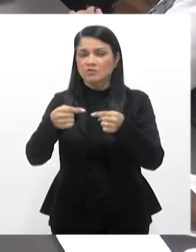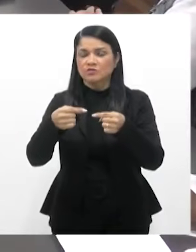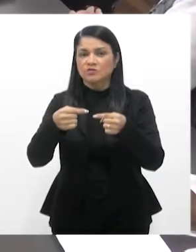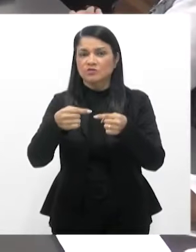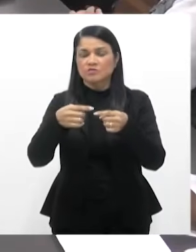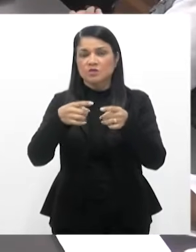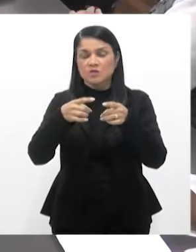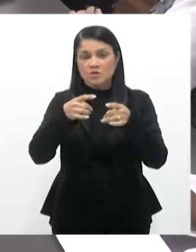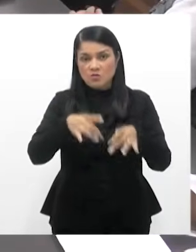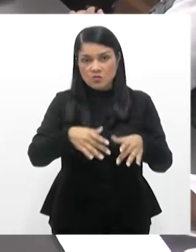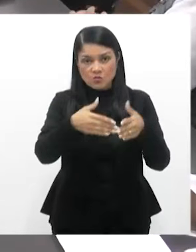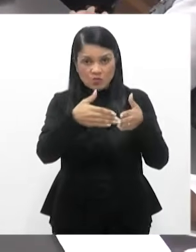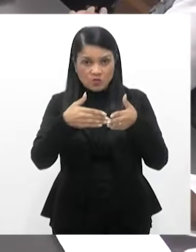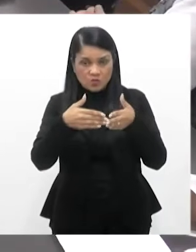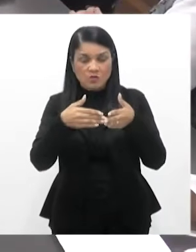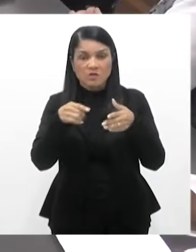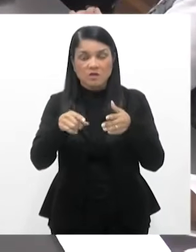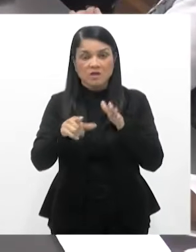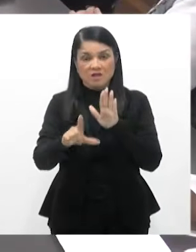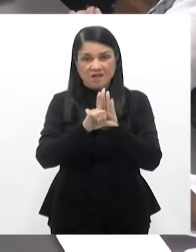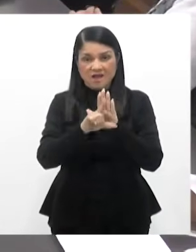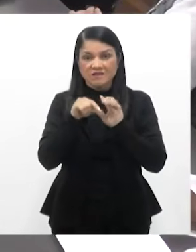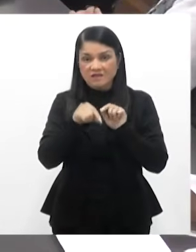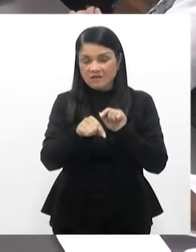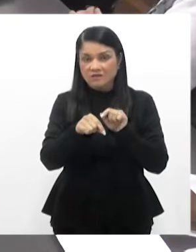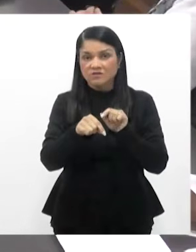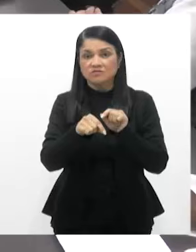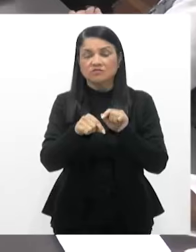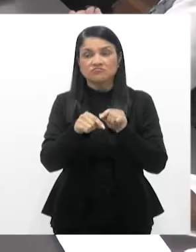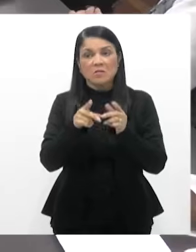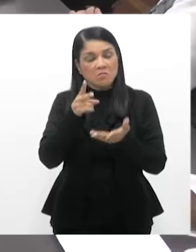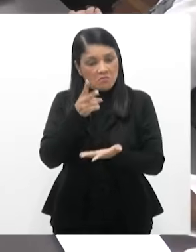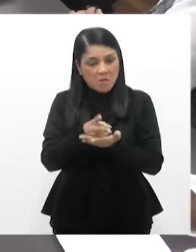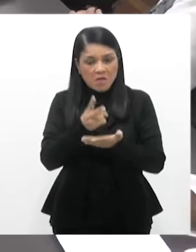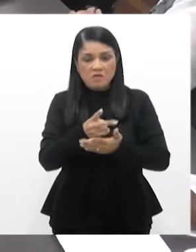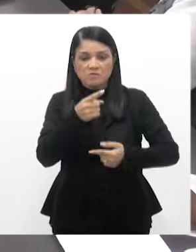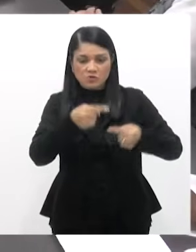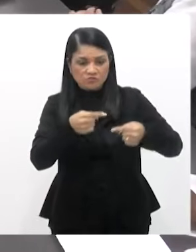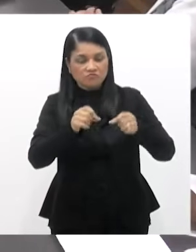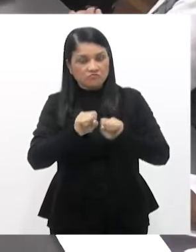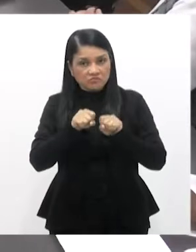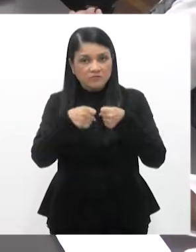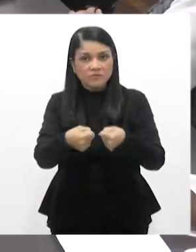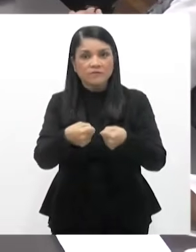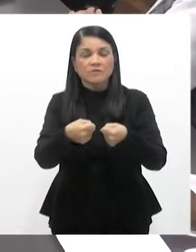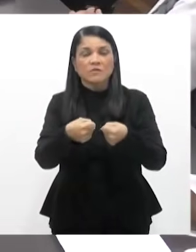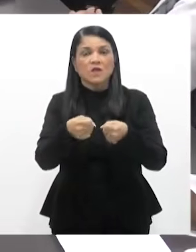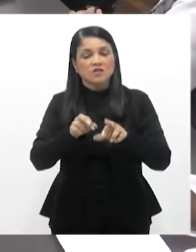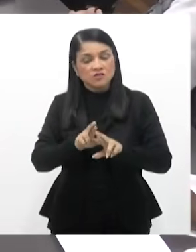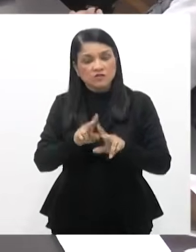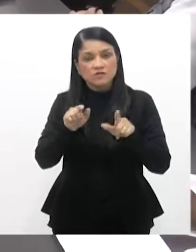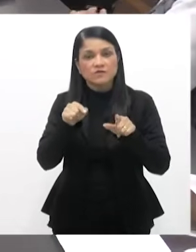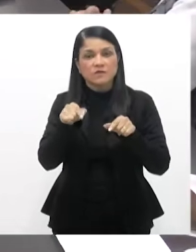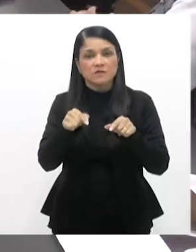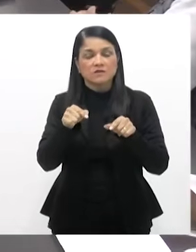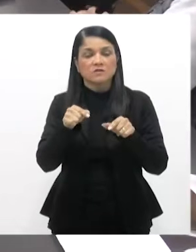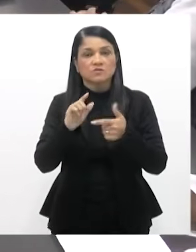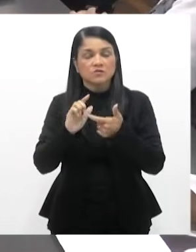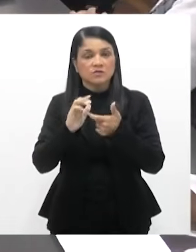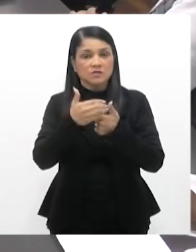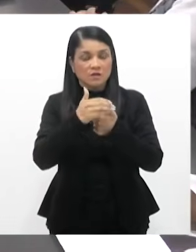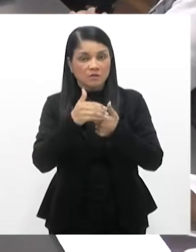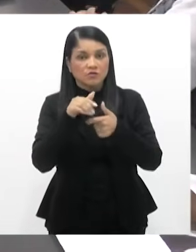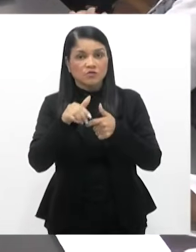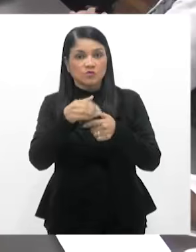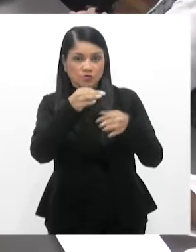constitucionalidade, injuridicidade e ilegalidade, nós estávamos na mesma fileira defendendo a diferenciação entre os exatos termos jurídicos. Então